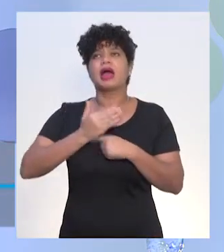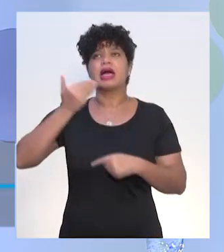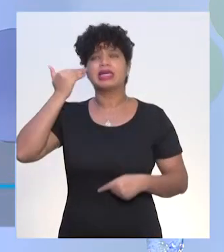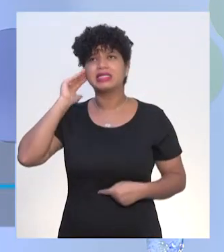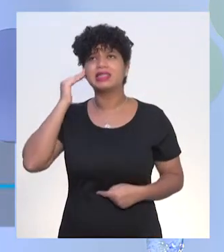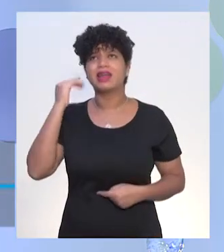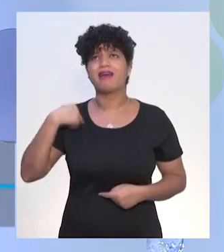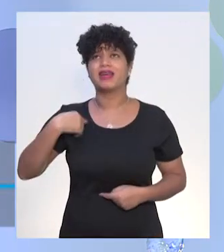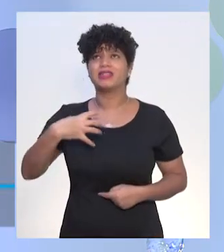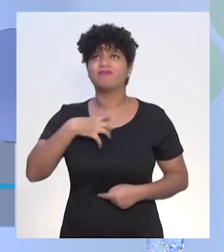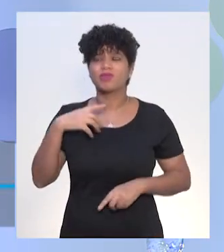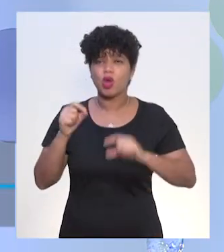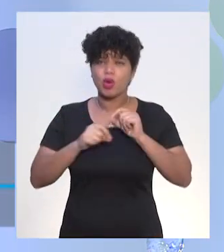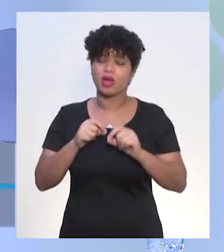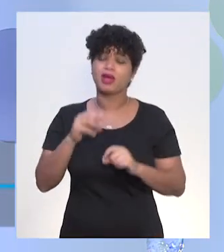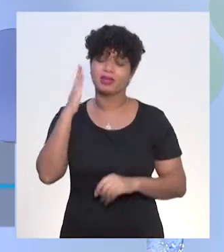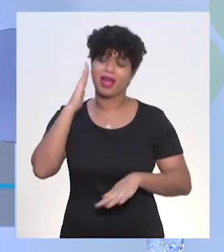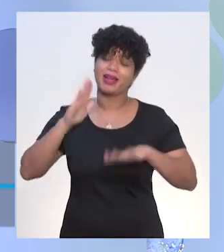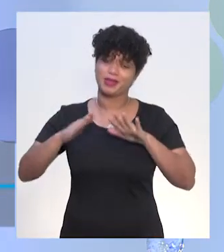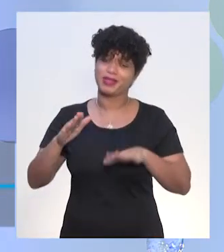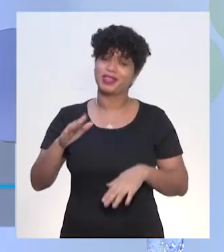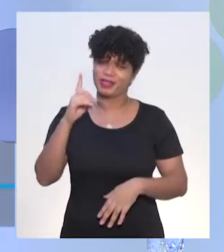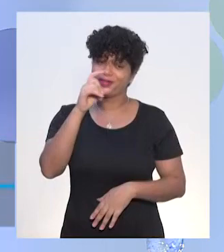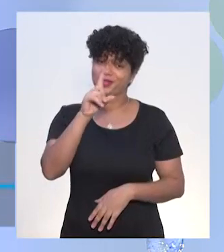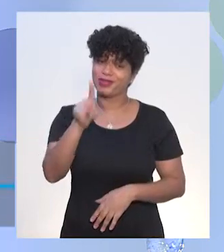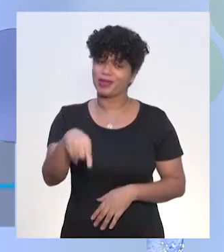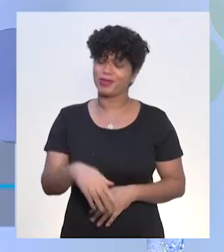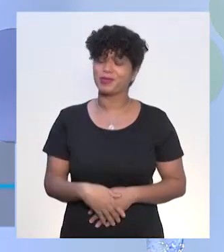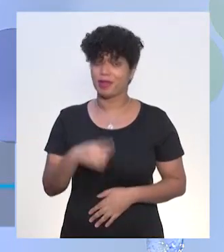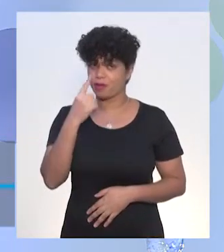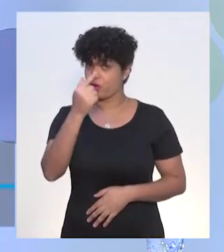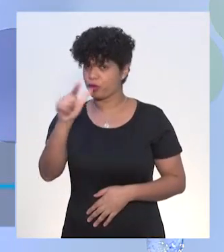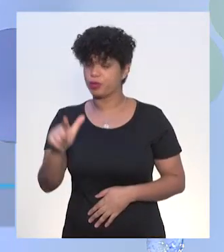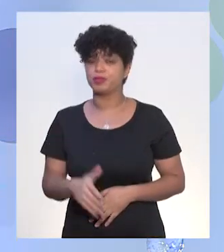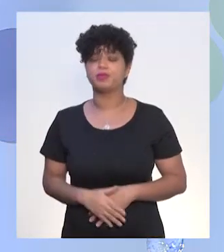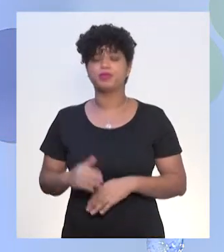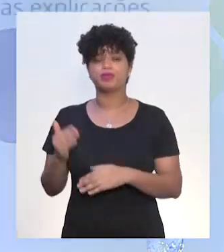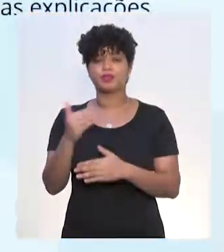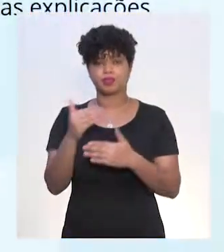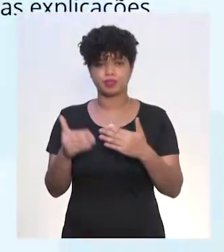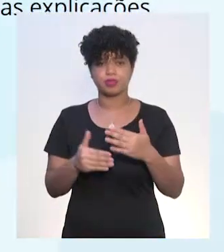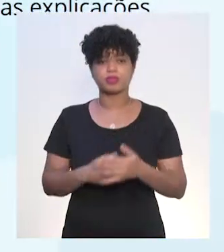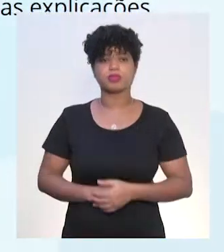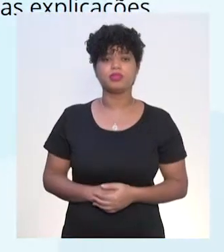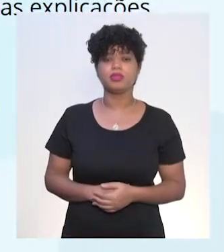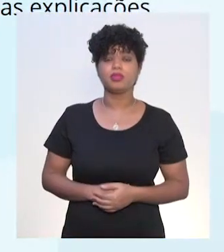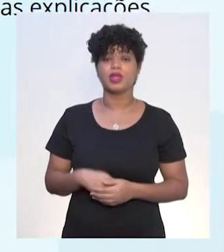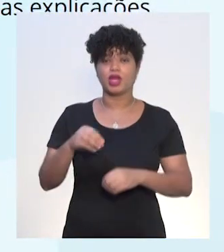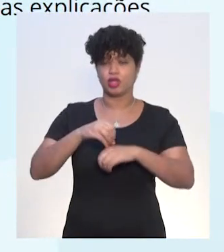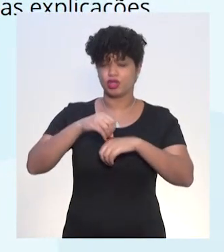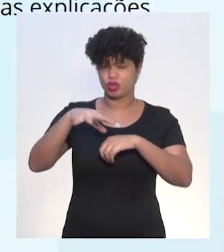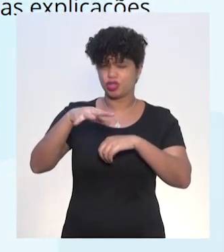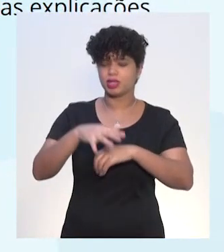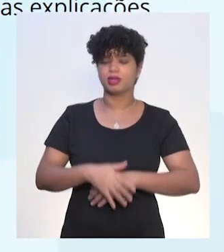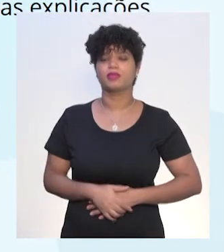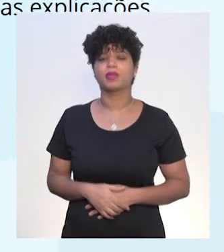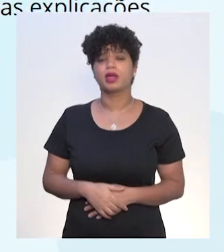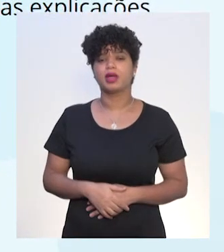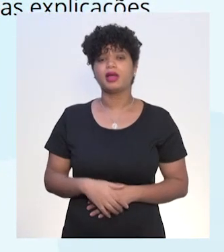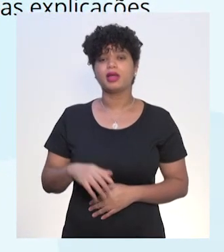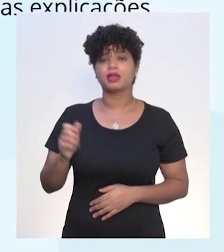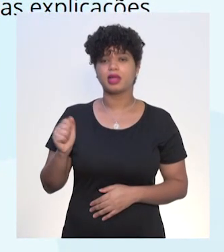sempre seja possível aí continuando ali na tela para ajudá-lo nessa missão com seu professor e